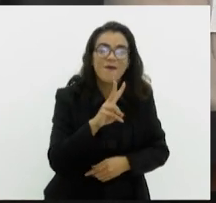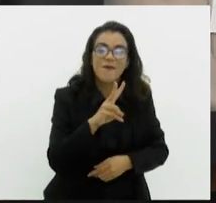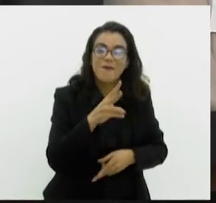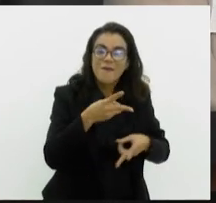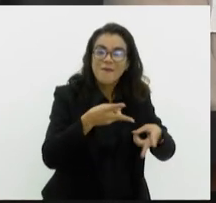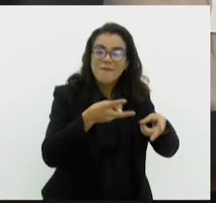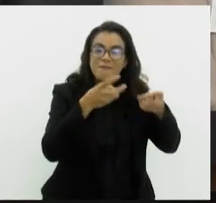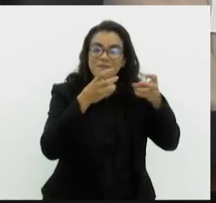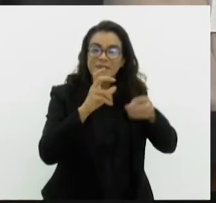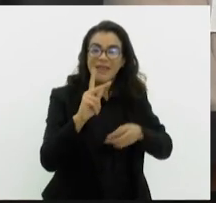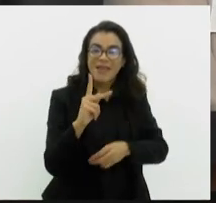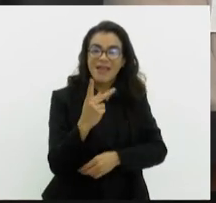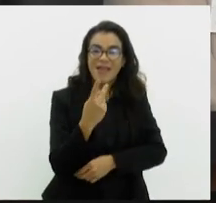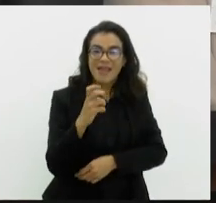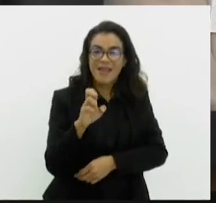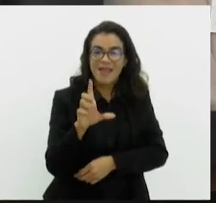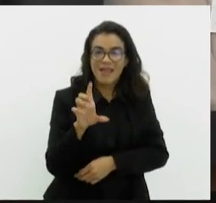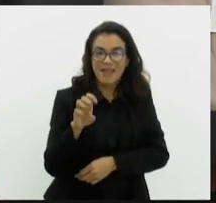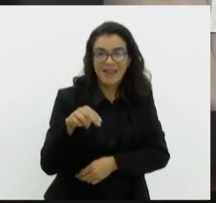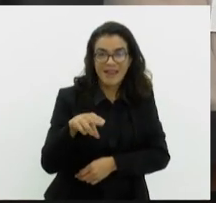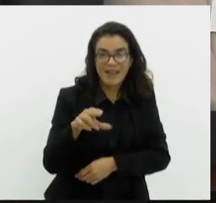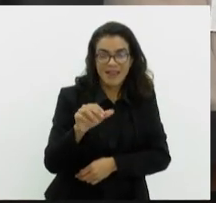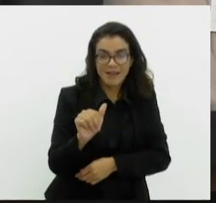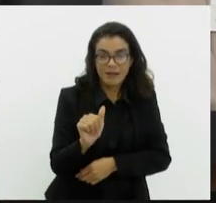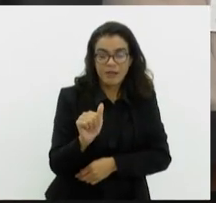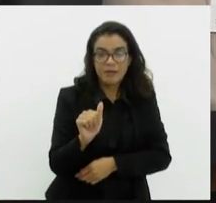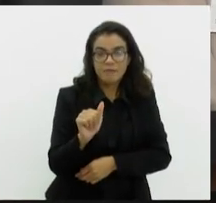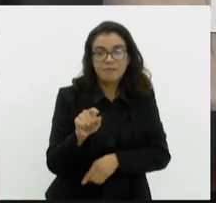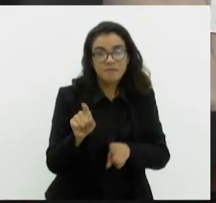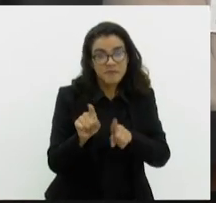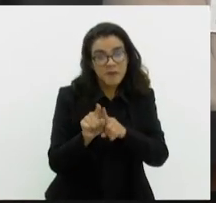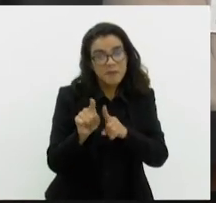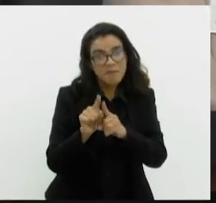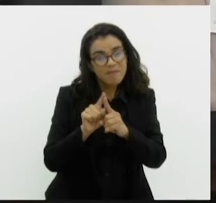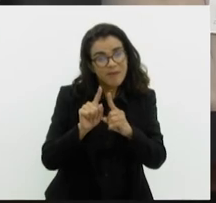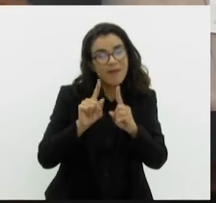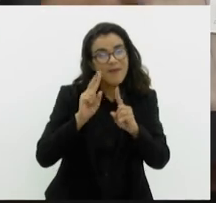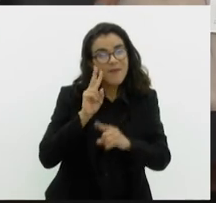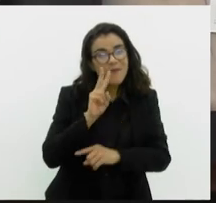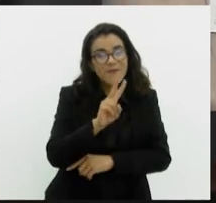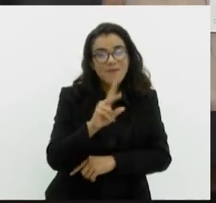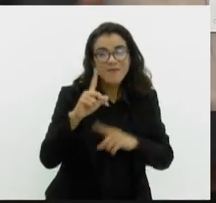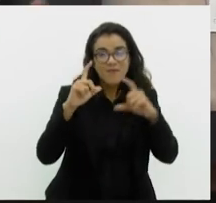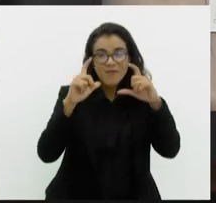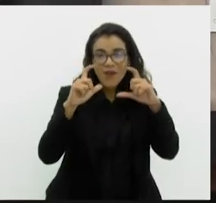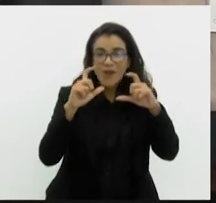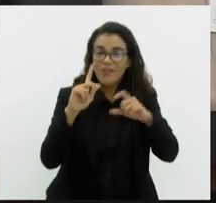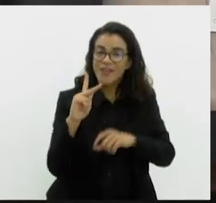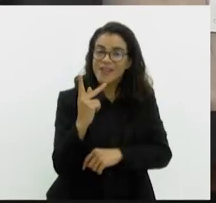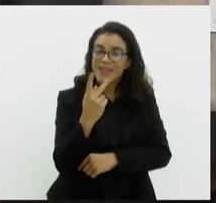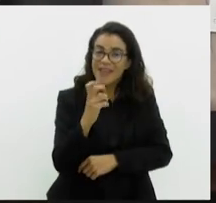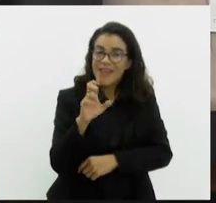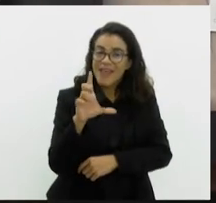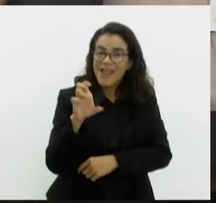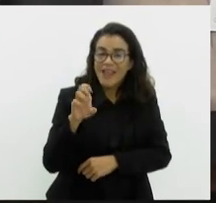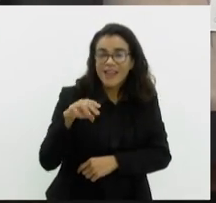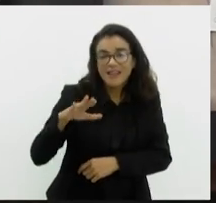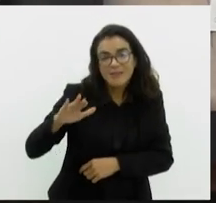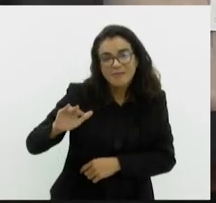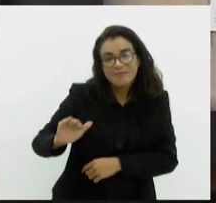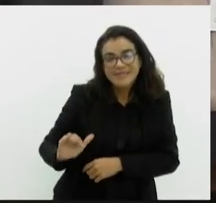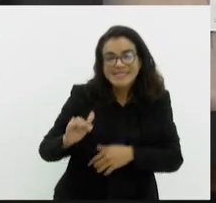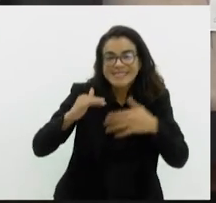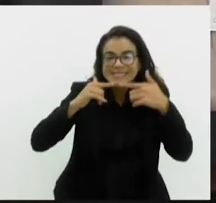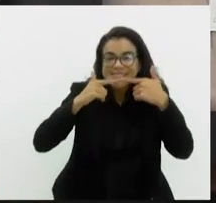Teodoro para a construção de cada uma de nós. Eu vi uma foto de Helena menina, e já com um sorriso